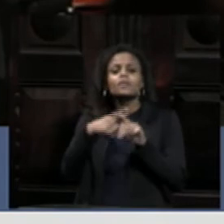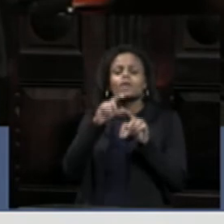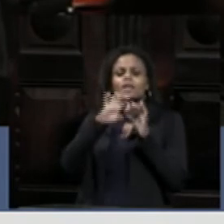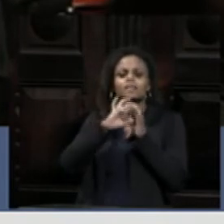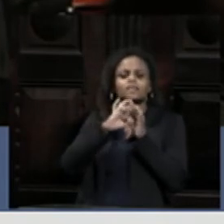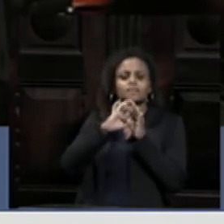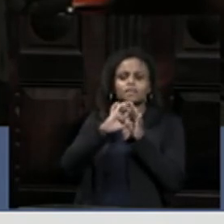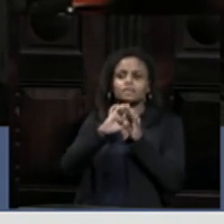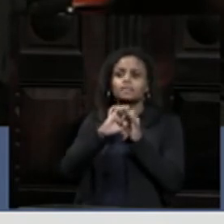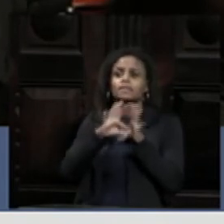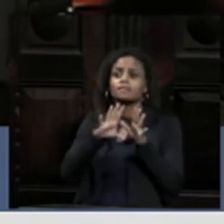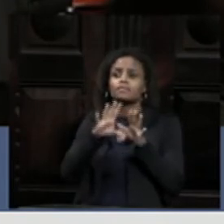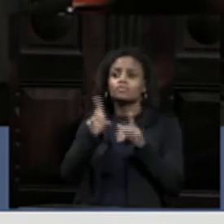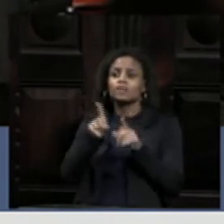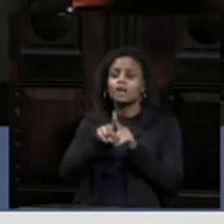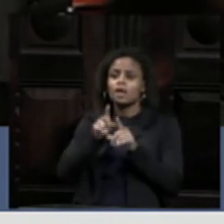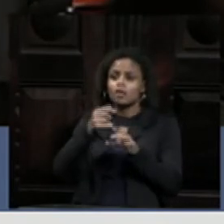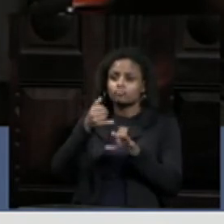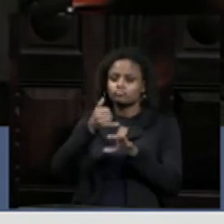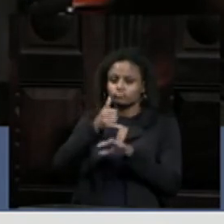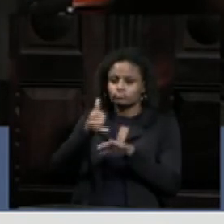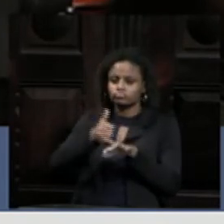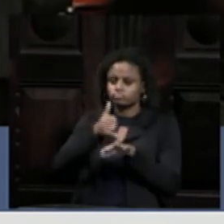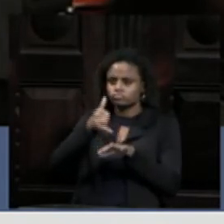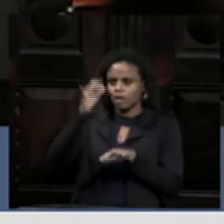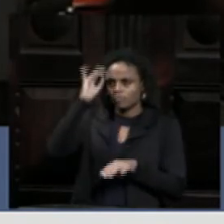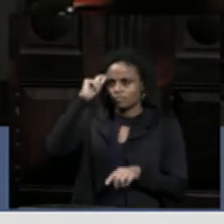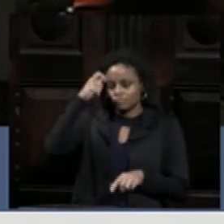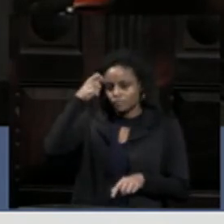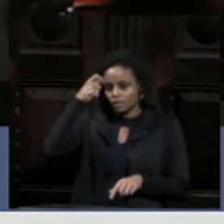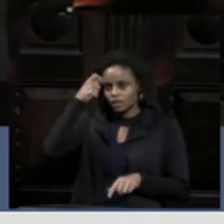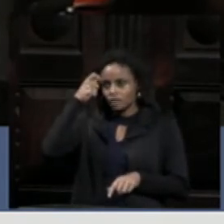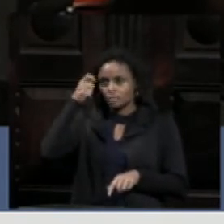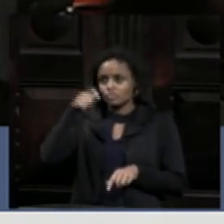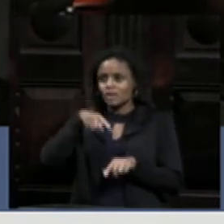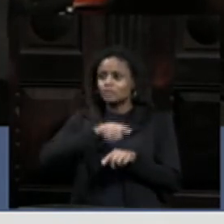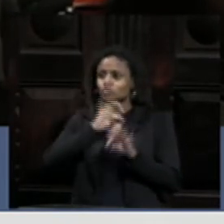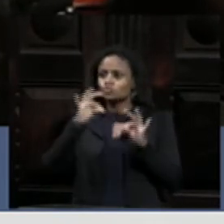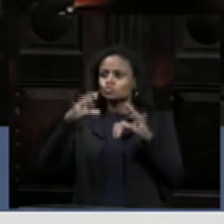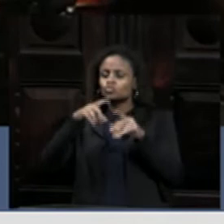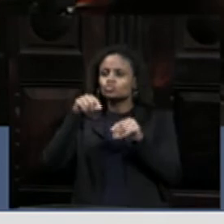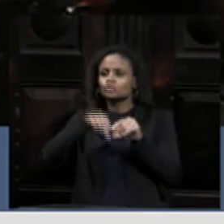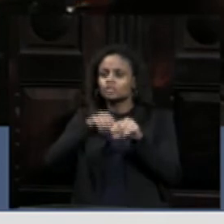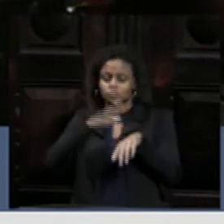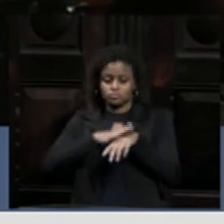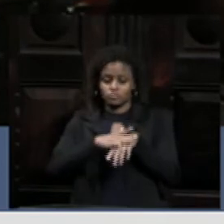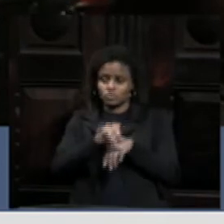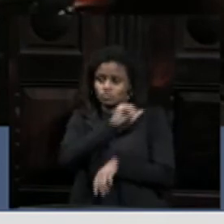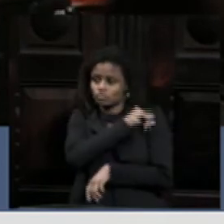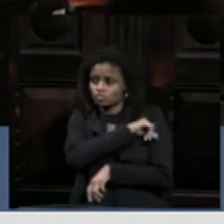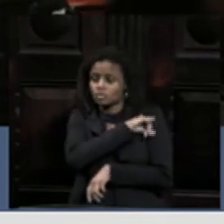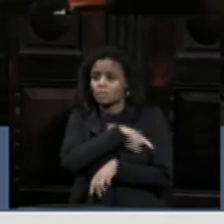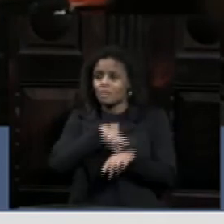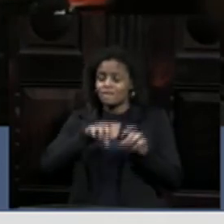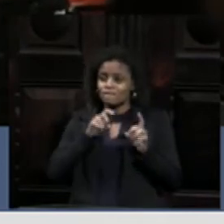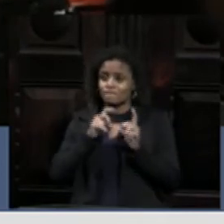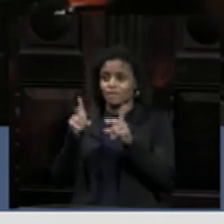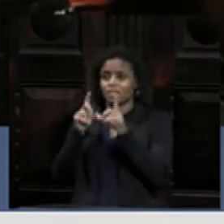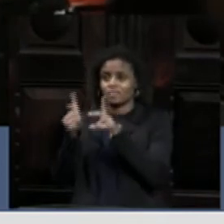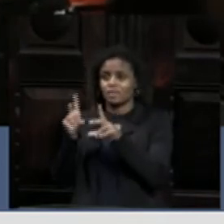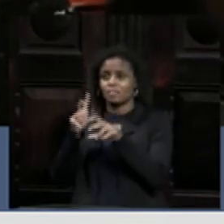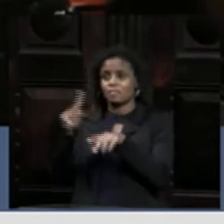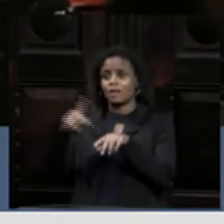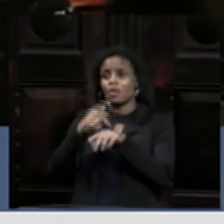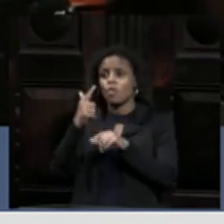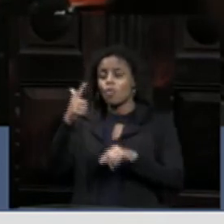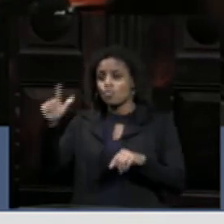do estado do Rio de Janeiro seja exportado sem que recebamos